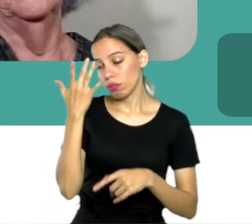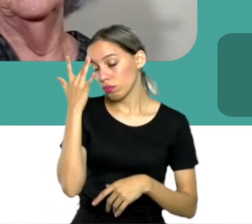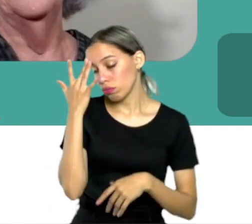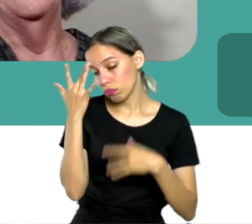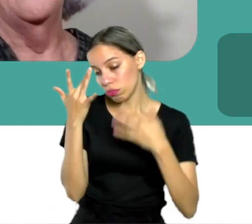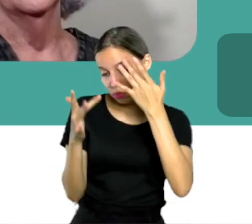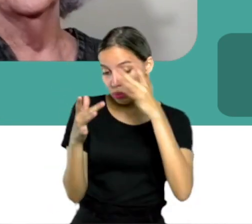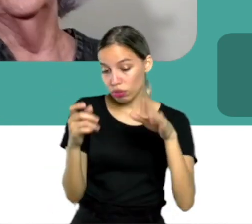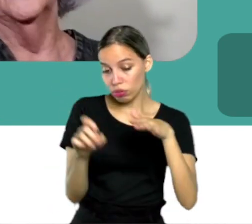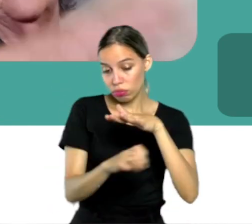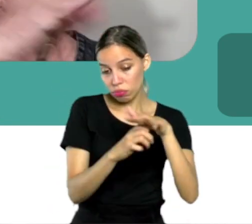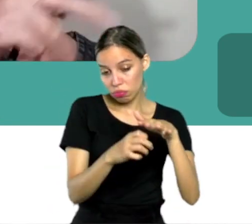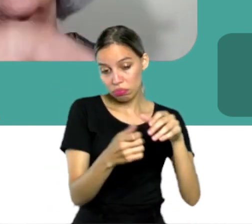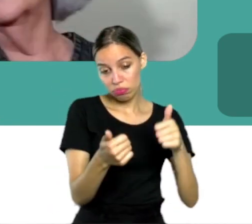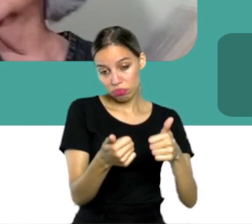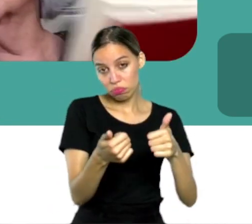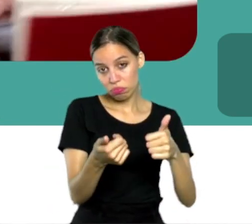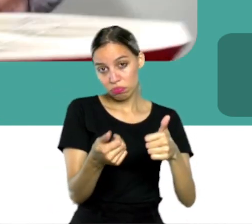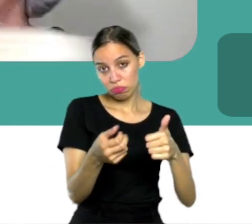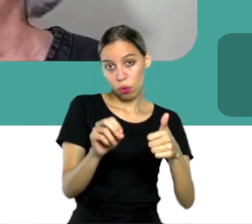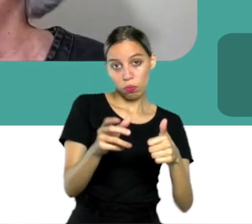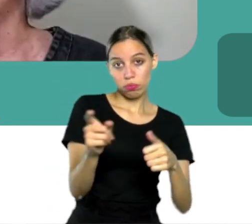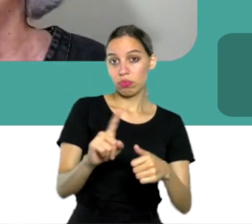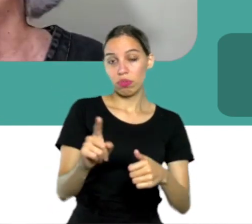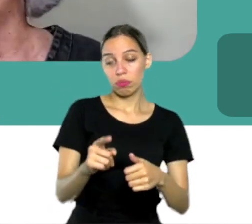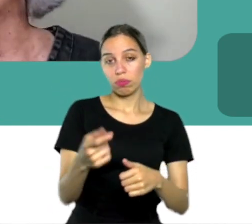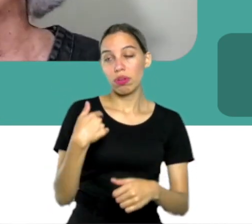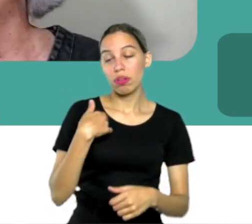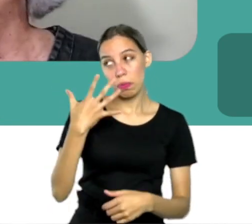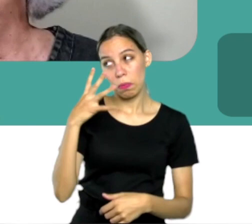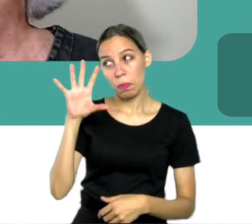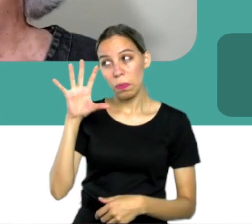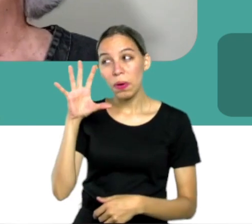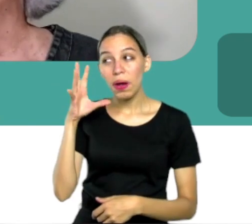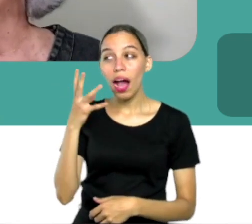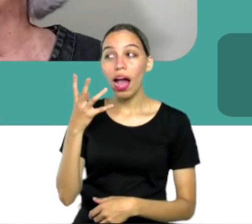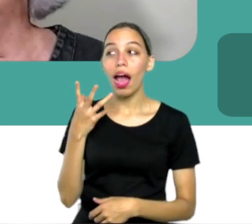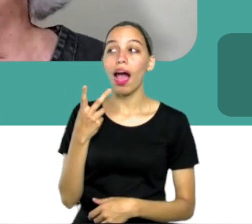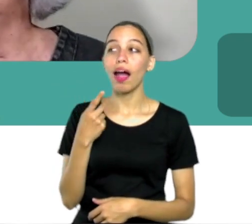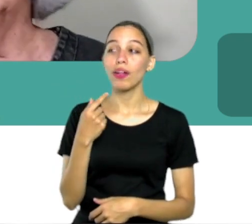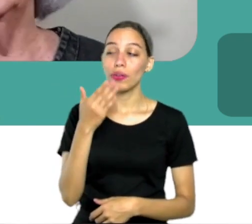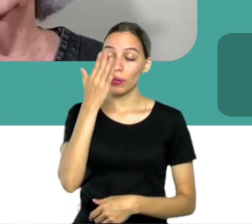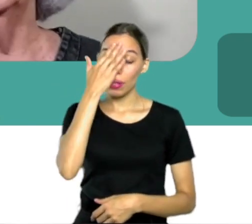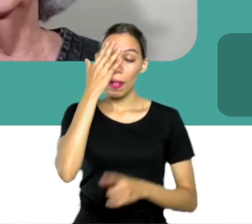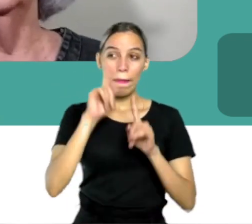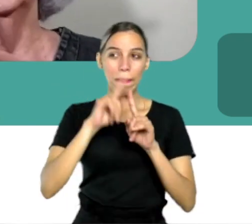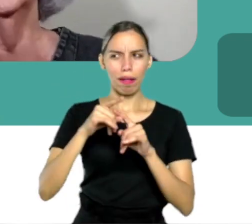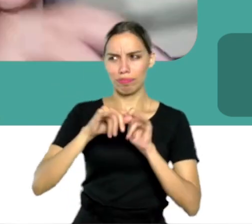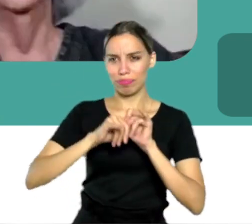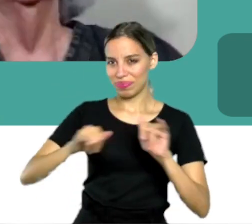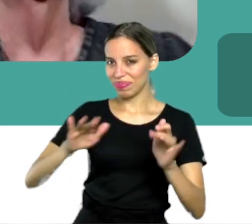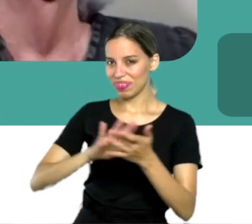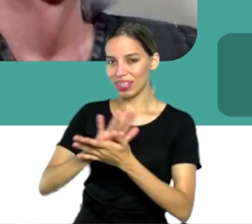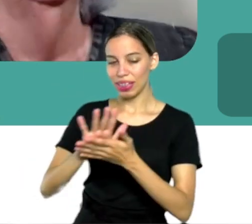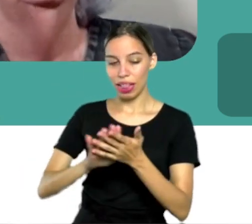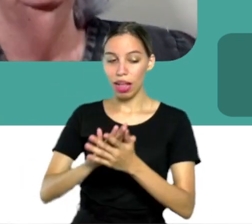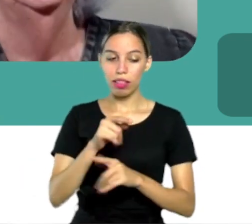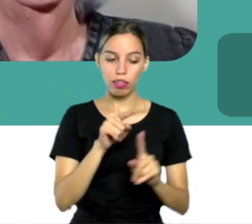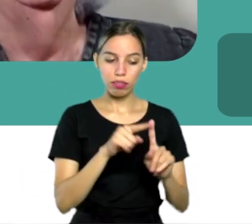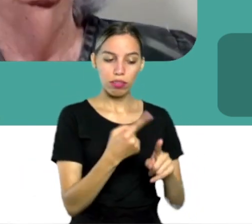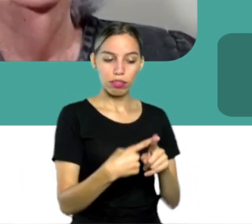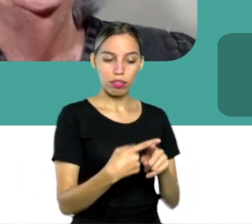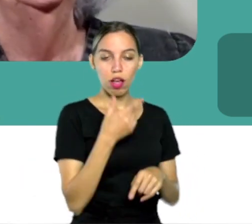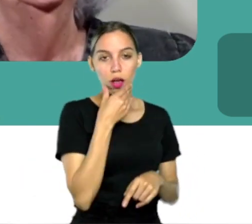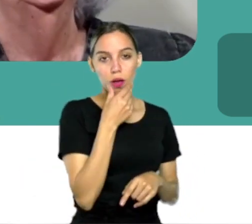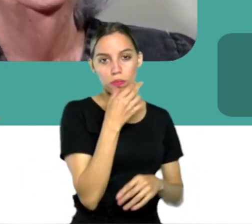eu acho que eu sei mais ou menos, mas prefiro confirmação, não sei que ele está cuidando disso, qual editora que vai